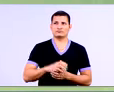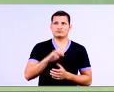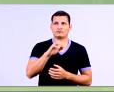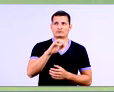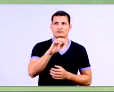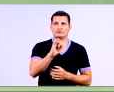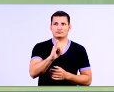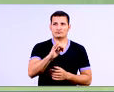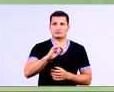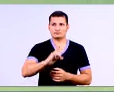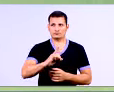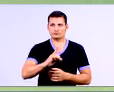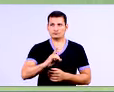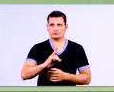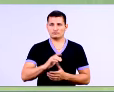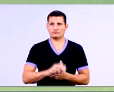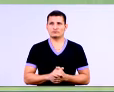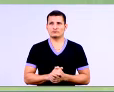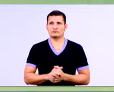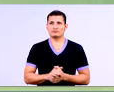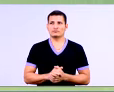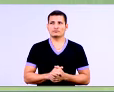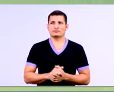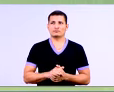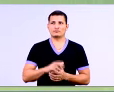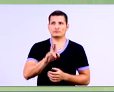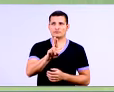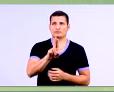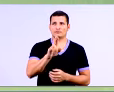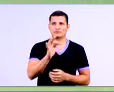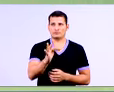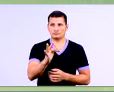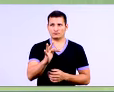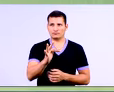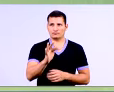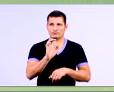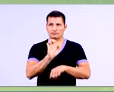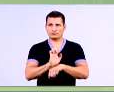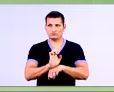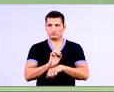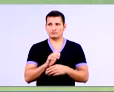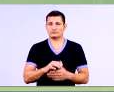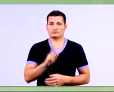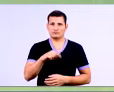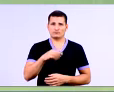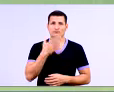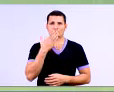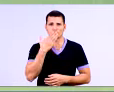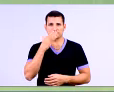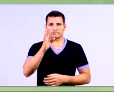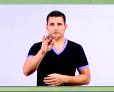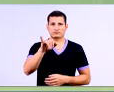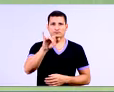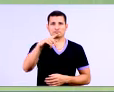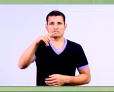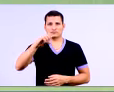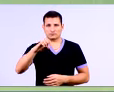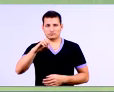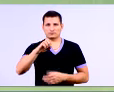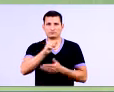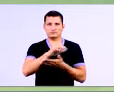chama UF. Eles são do tipo texto, texto e